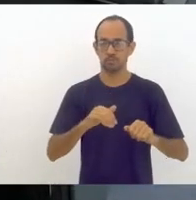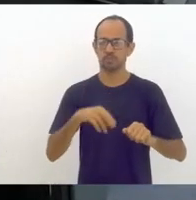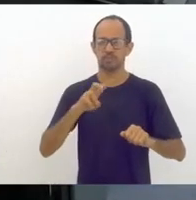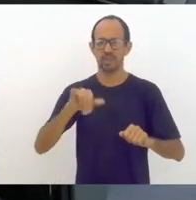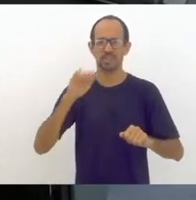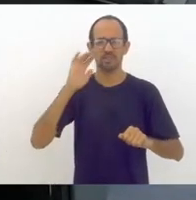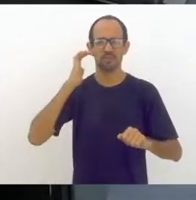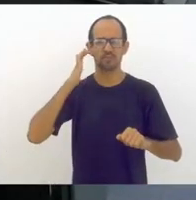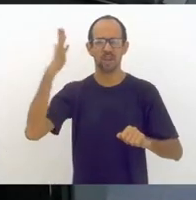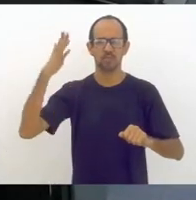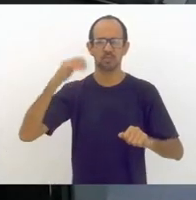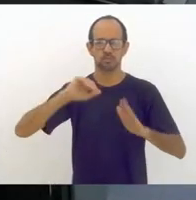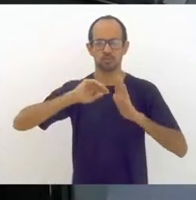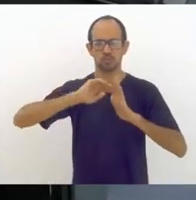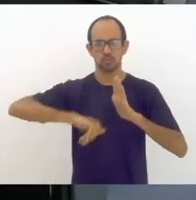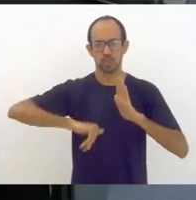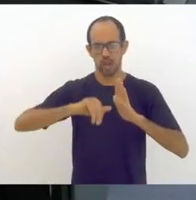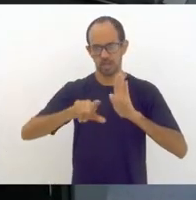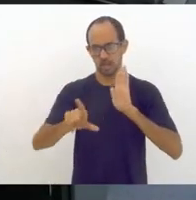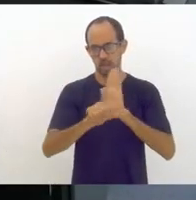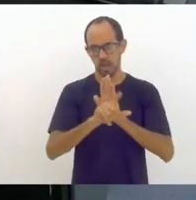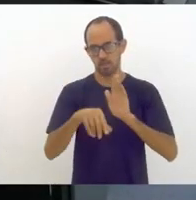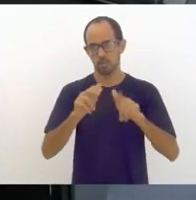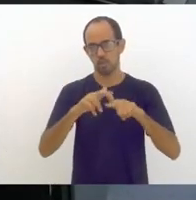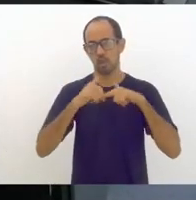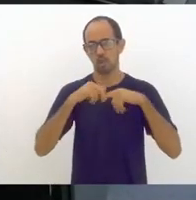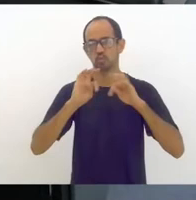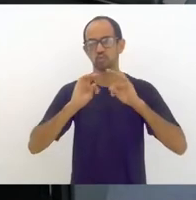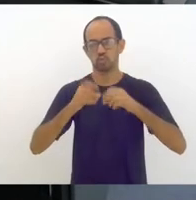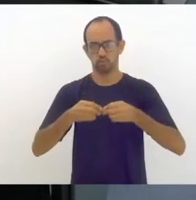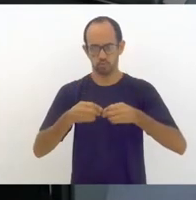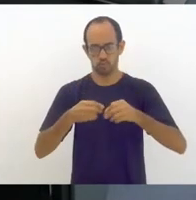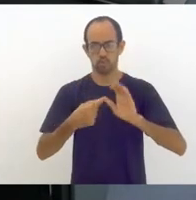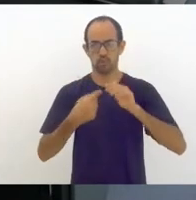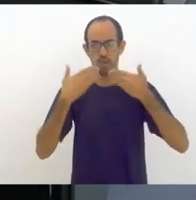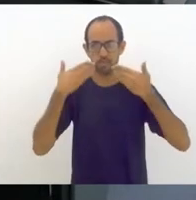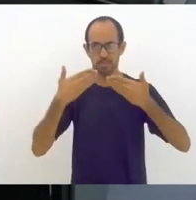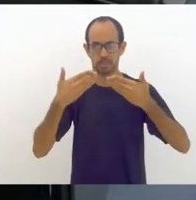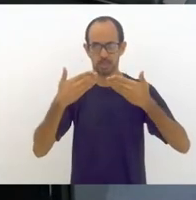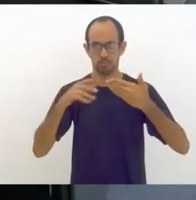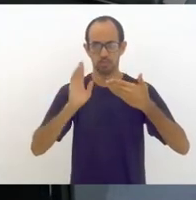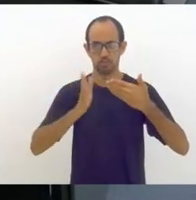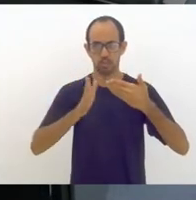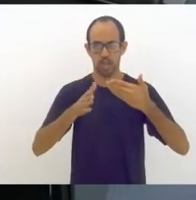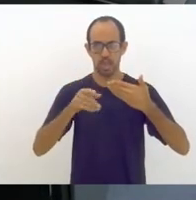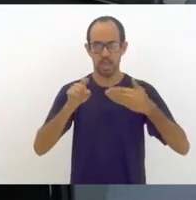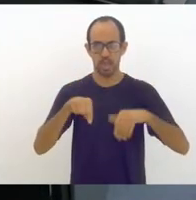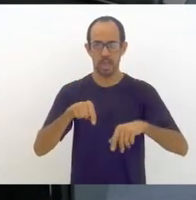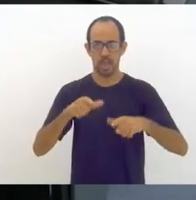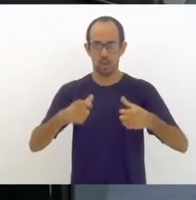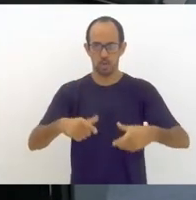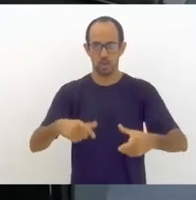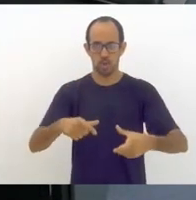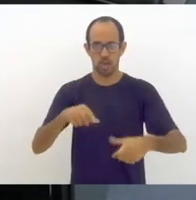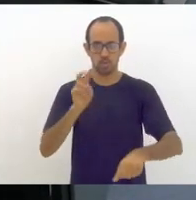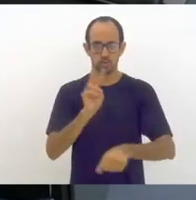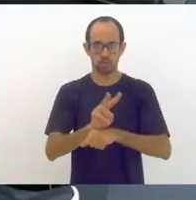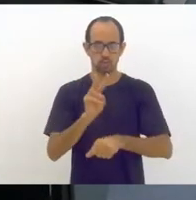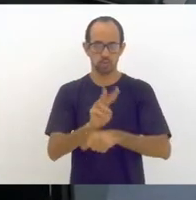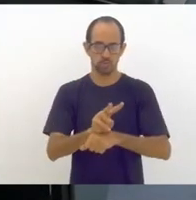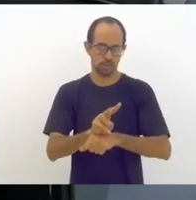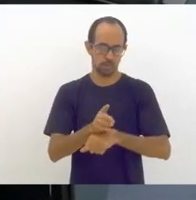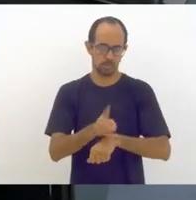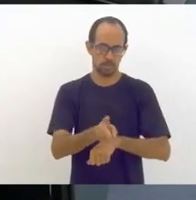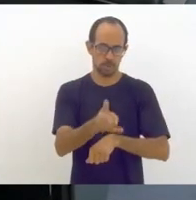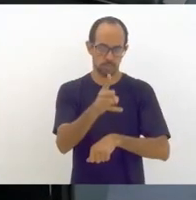quebrar essa lei, até por conta do que foi apresentado aqui. Já é área de preservação permanente. Então não tem como mudar de categoria